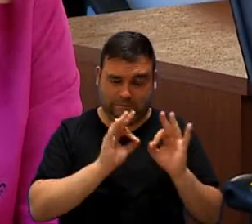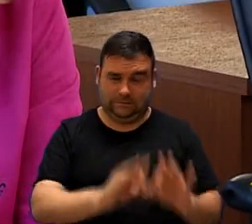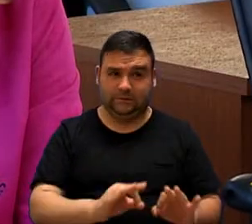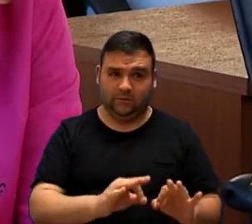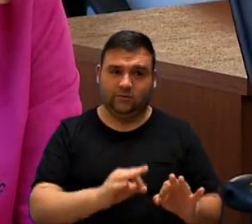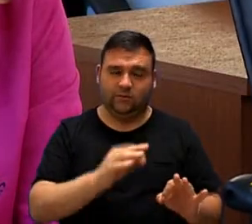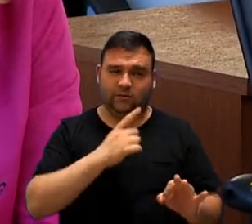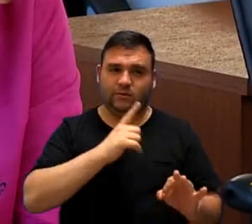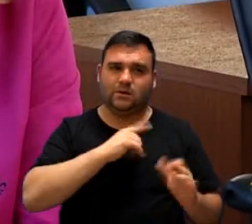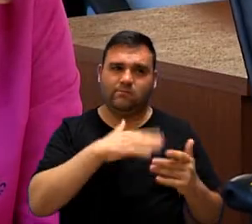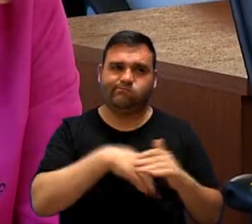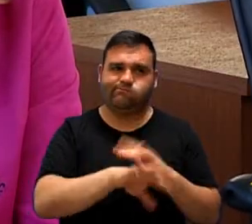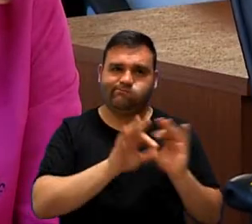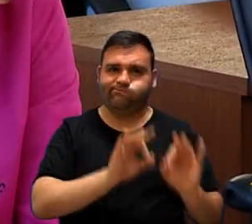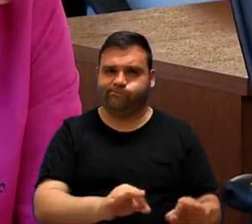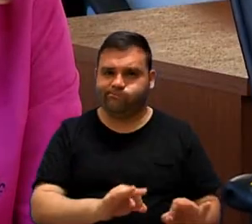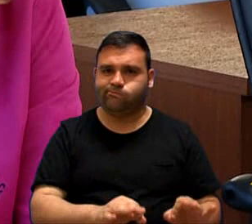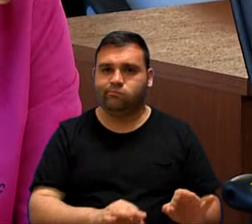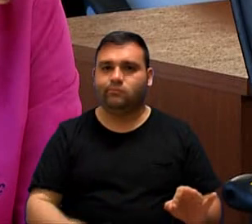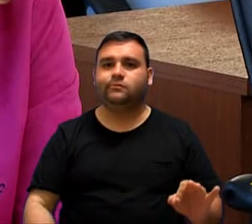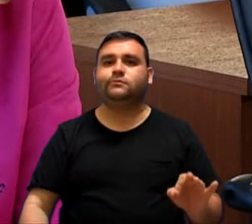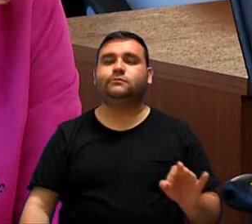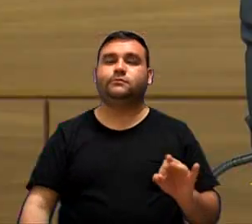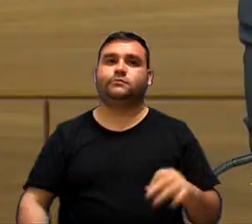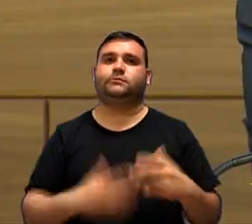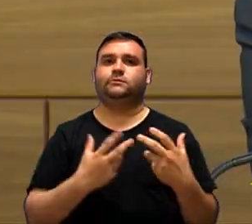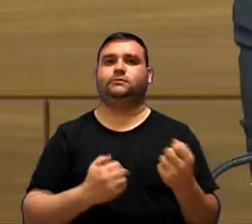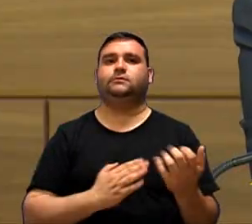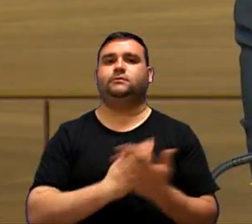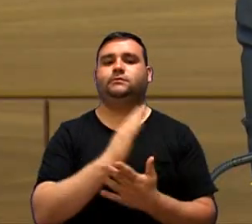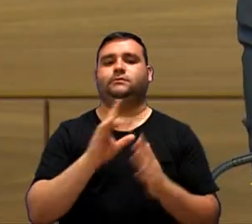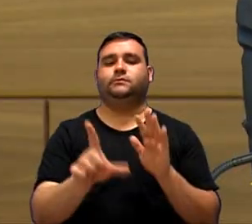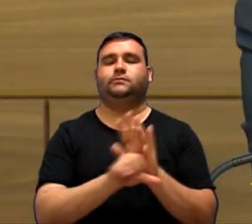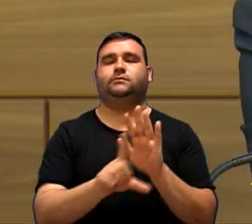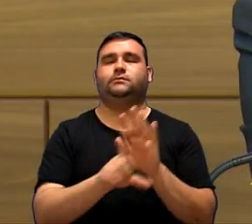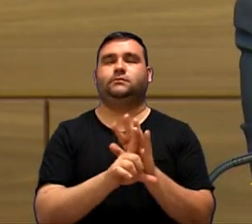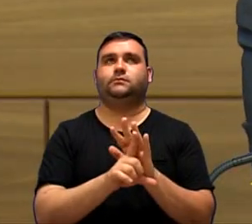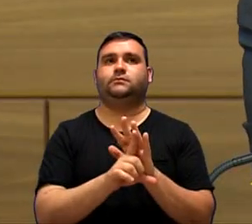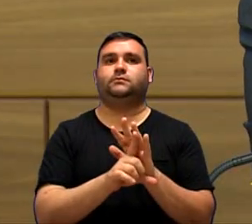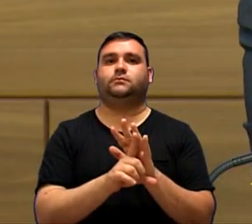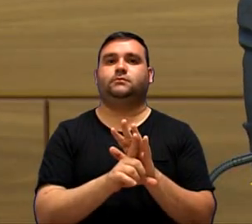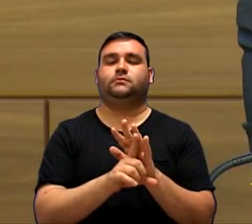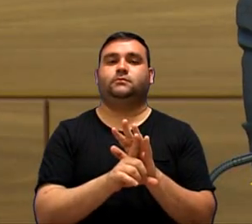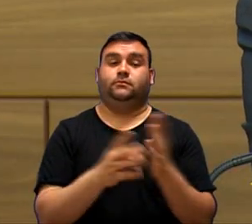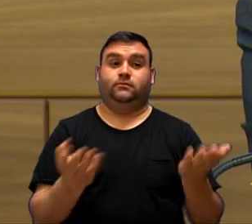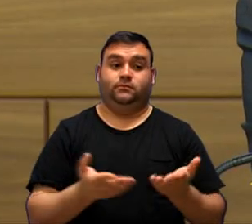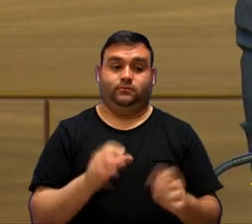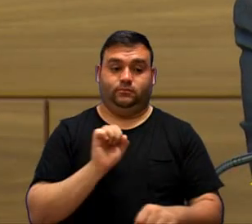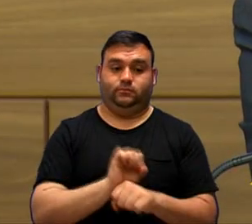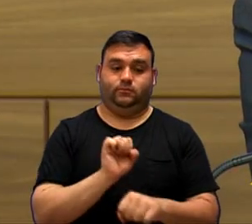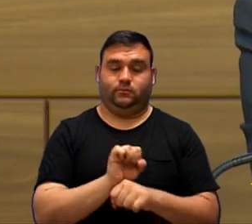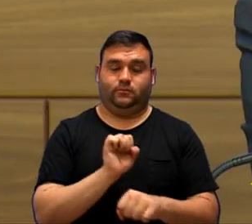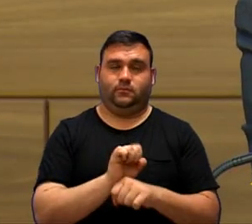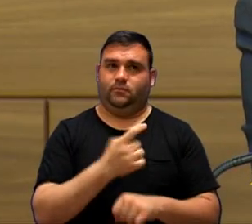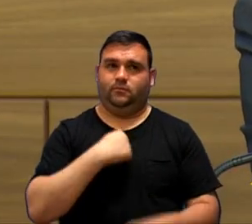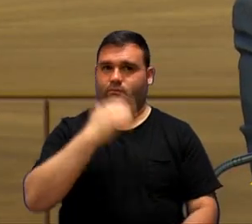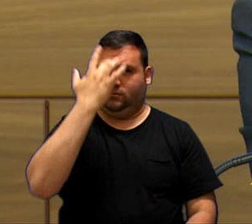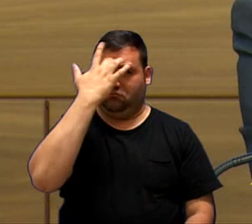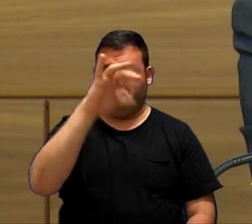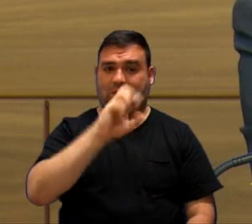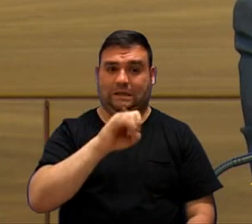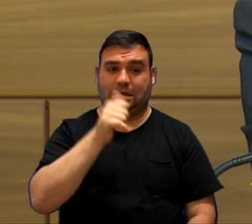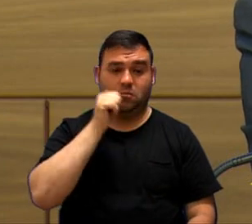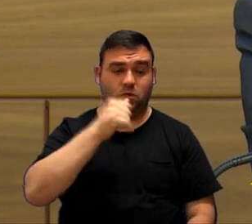Esses recursos estão garantidos? Foi aprovado, a lei aqui. Estou aguardando, eu não sei ainda se